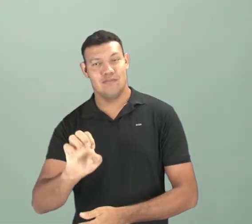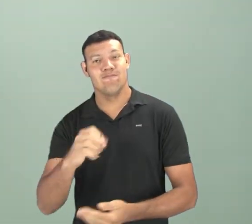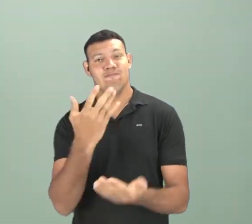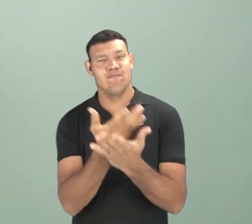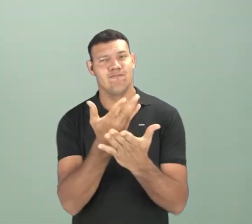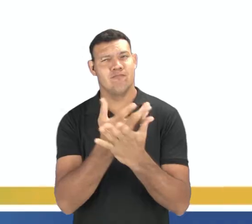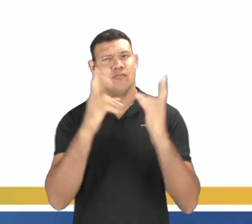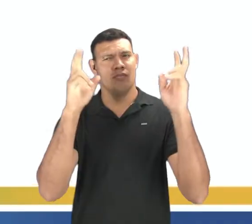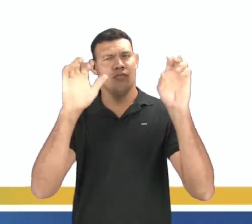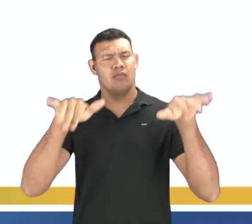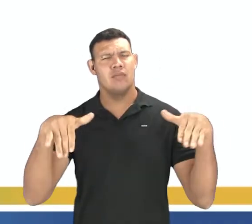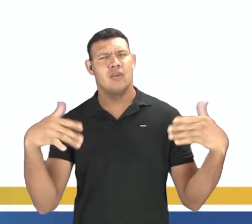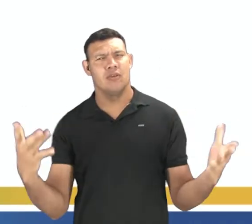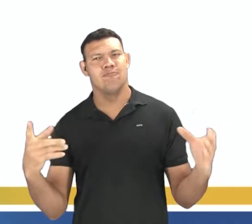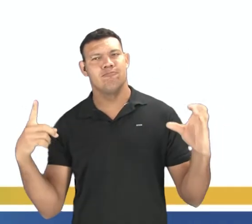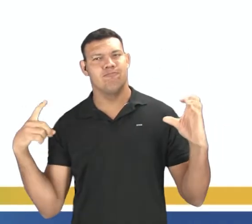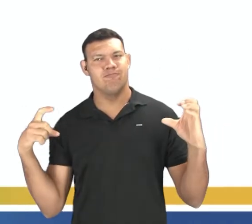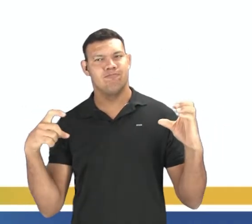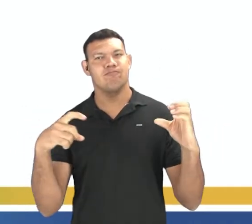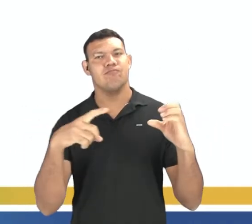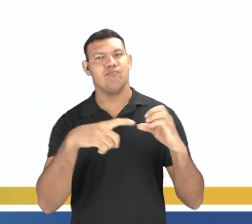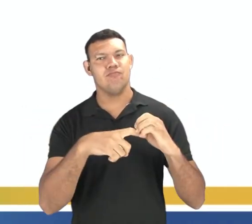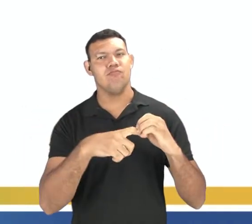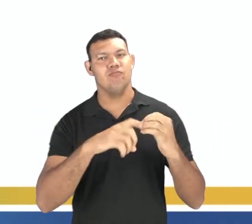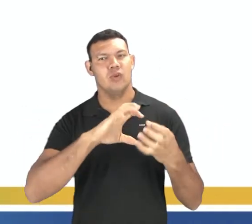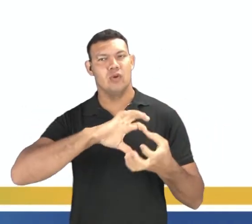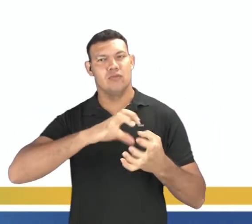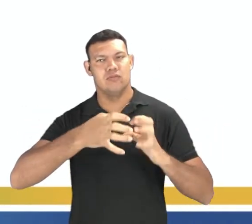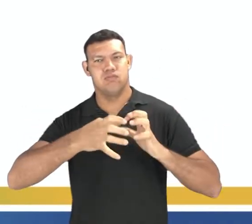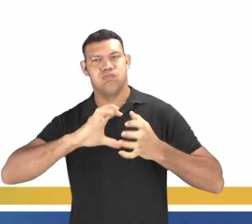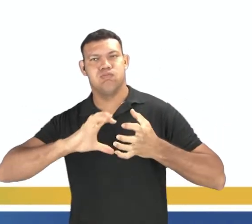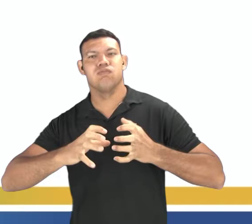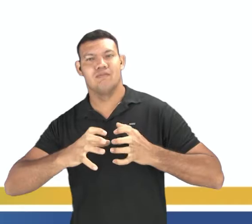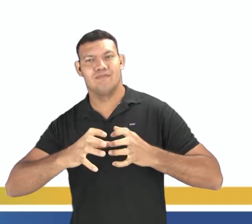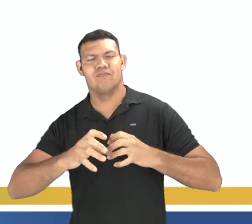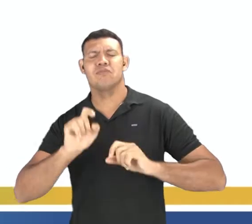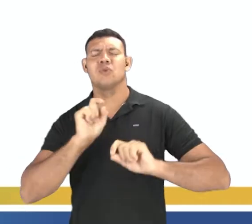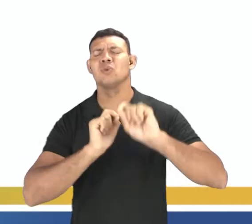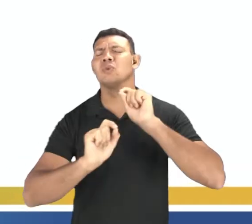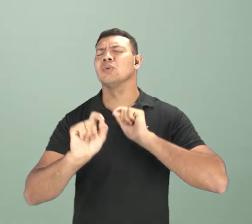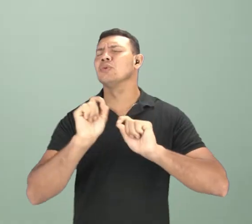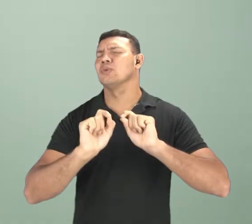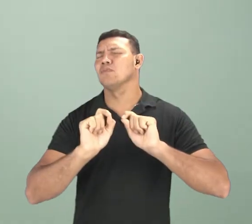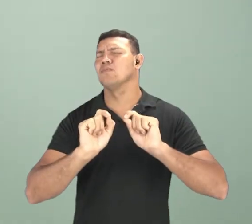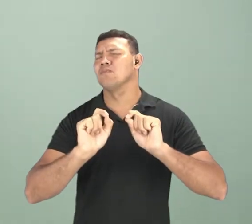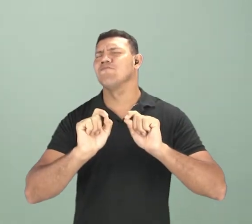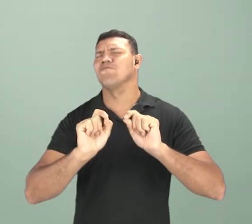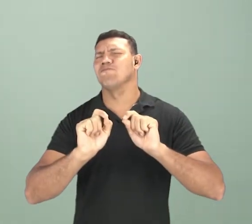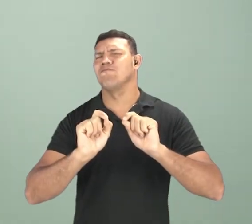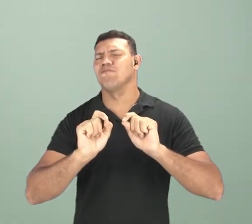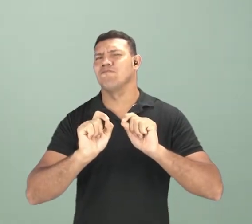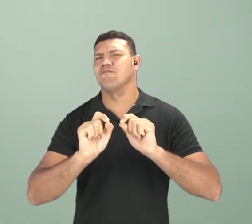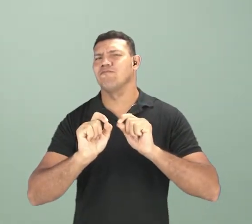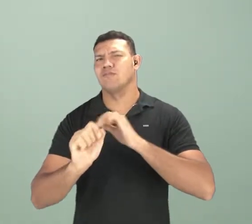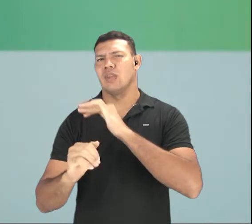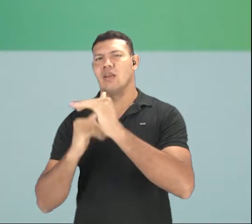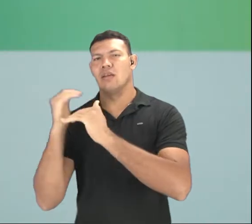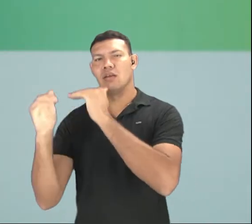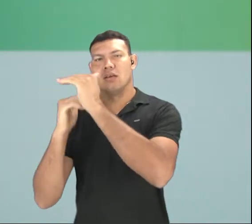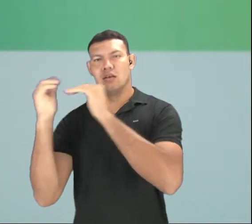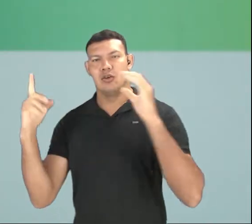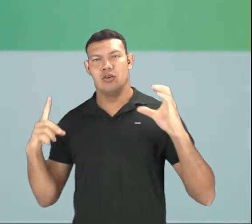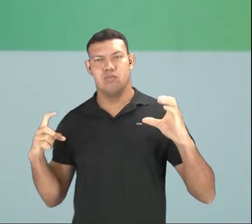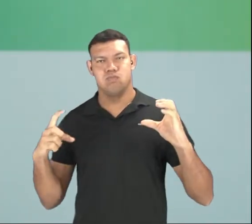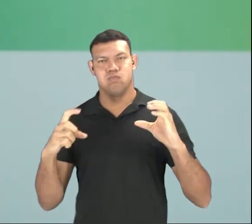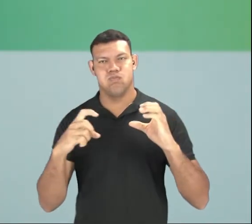o desenvolvimento embrionário. Então, o que seria o desenvolvimento embrionário?